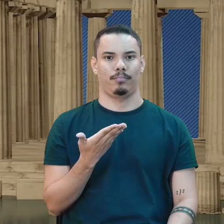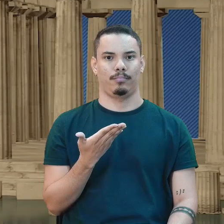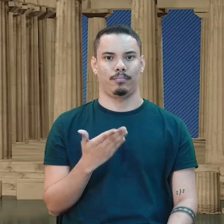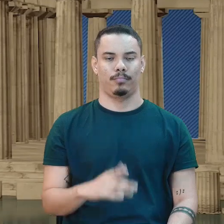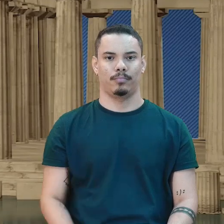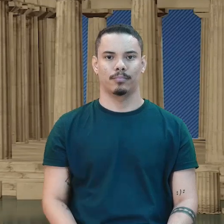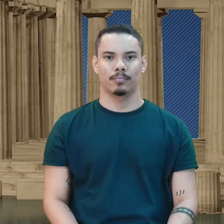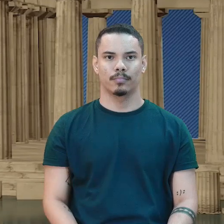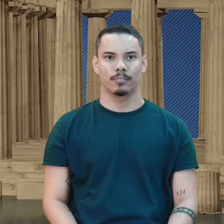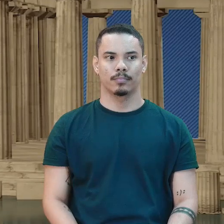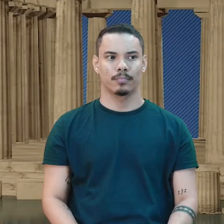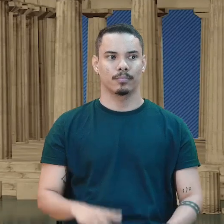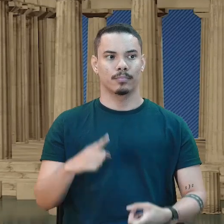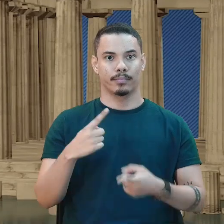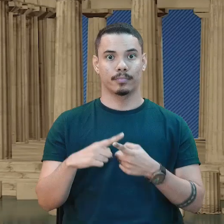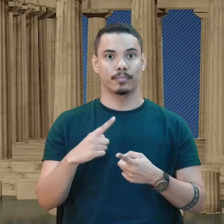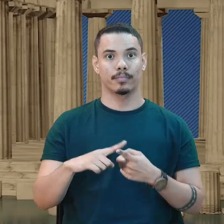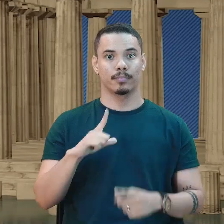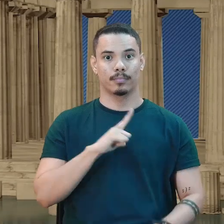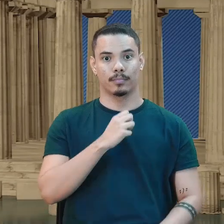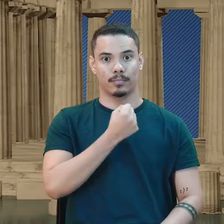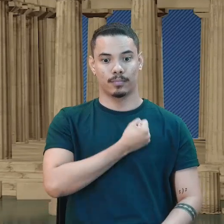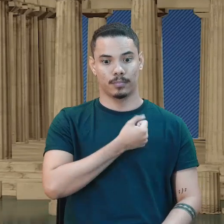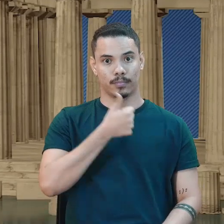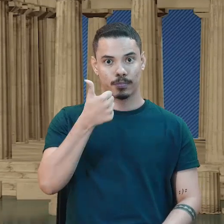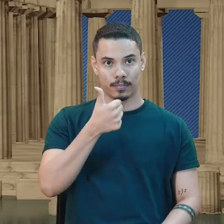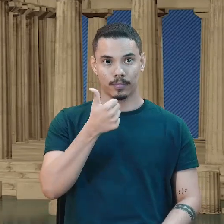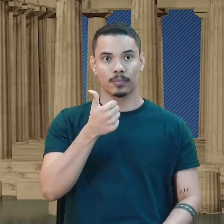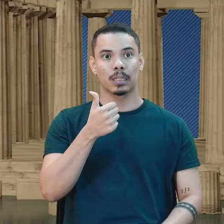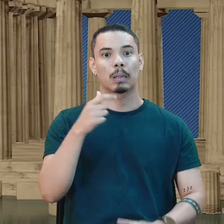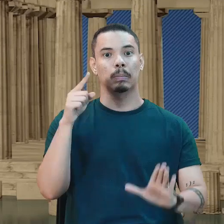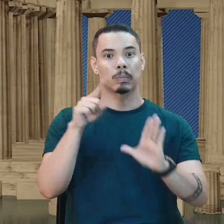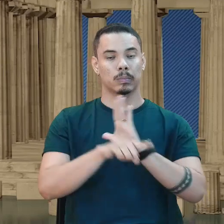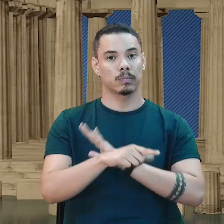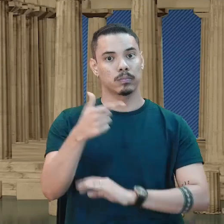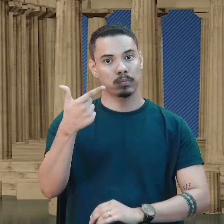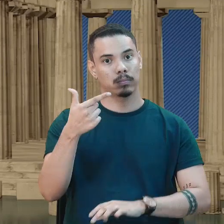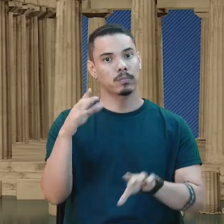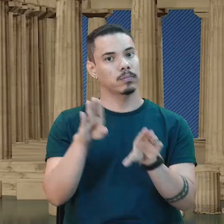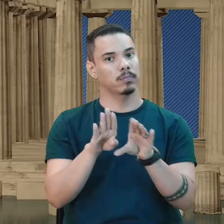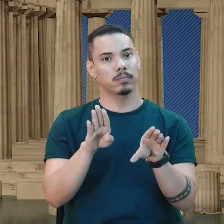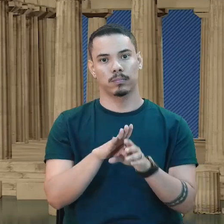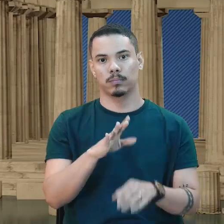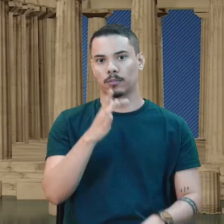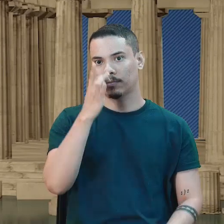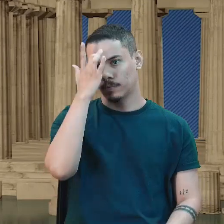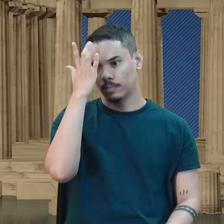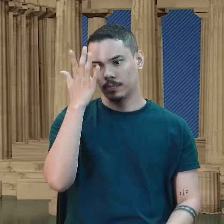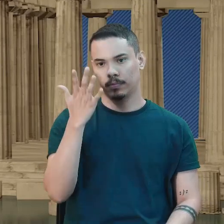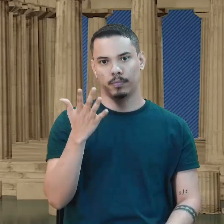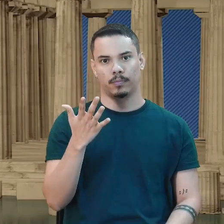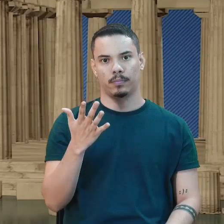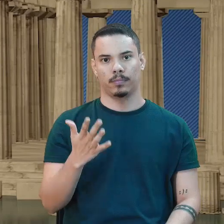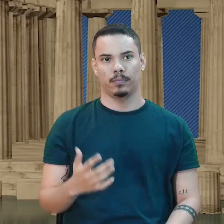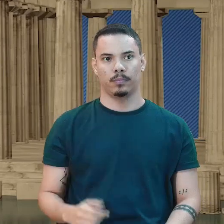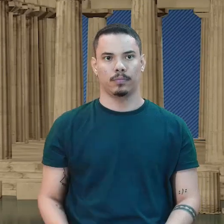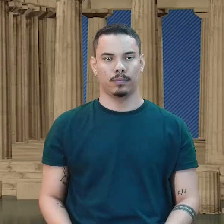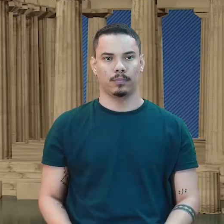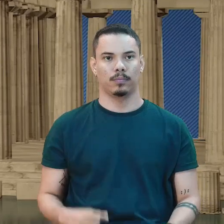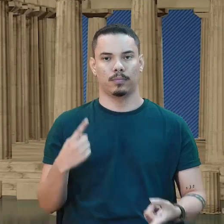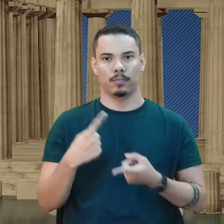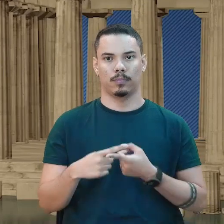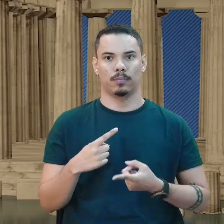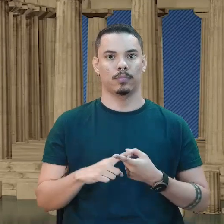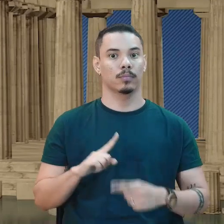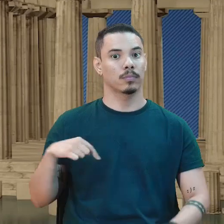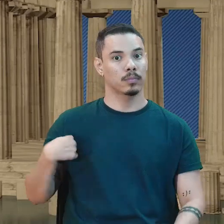é? Assim como a questão 1, essa pergunta 2 também está fácil. Porque nós